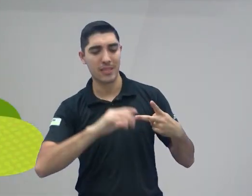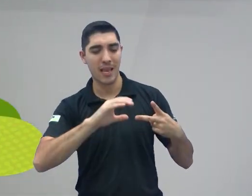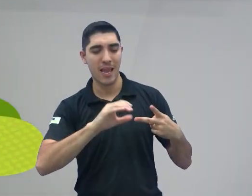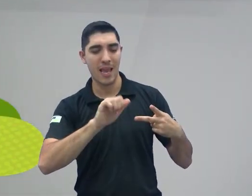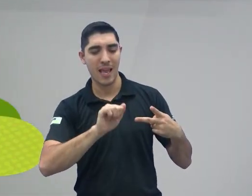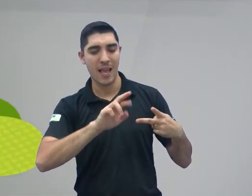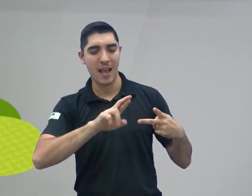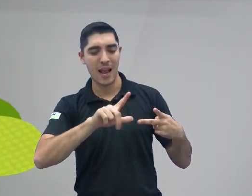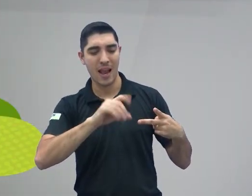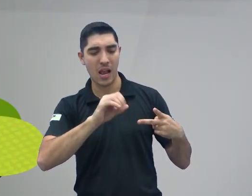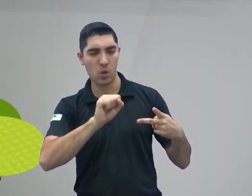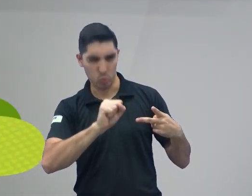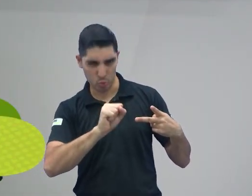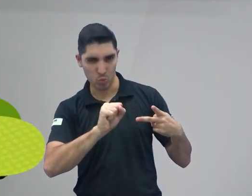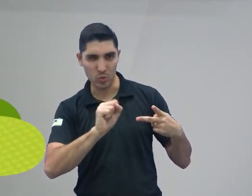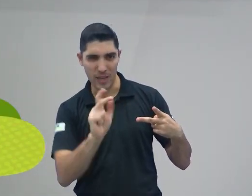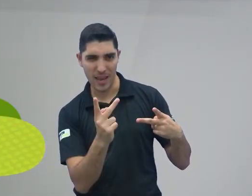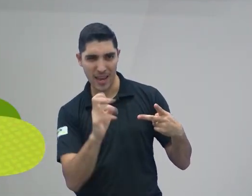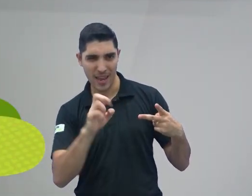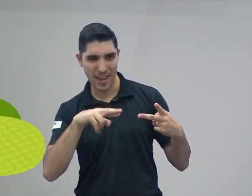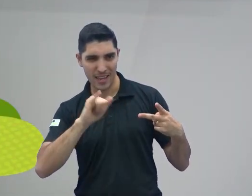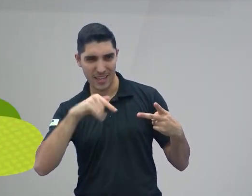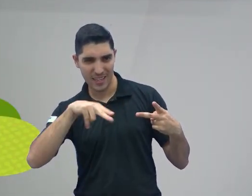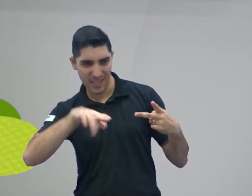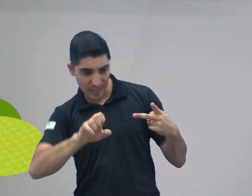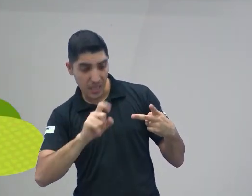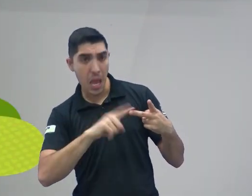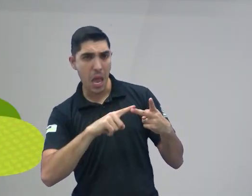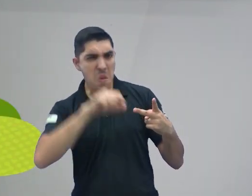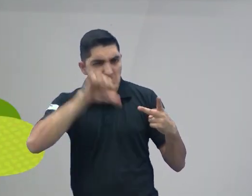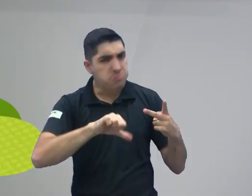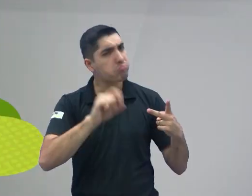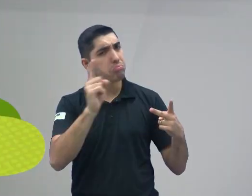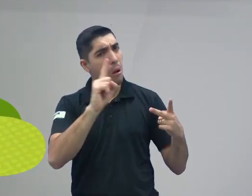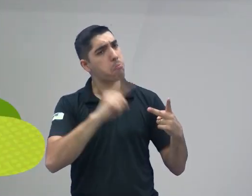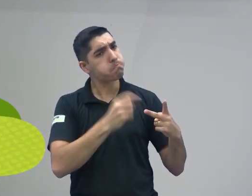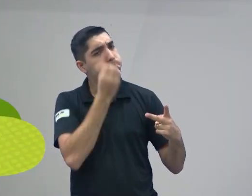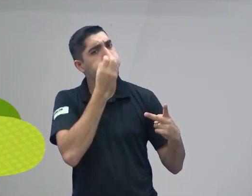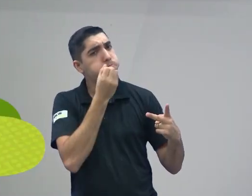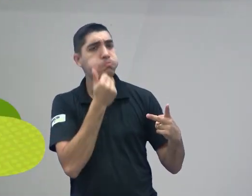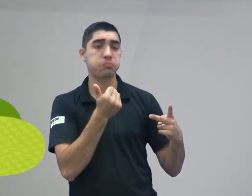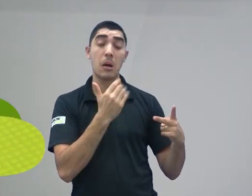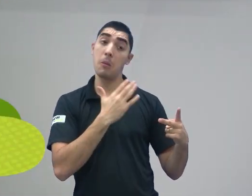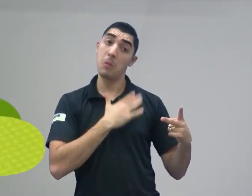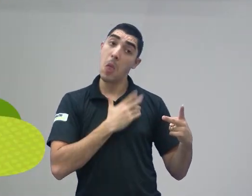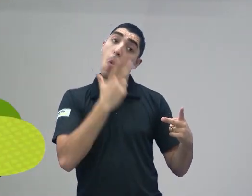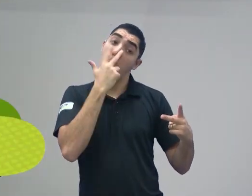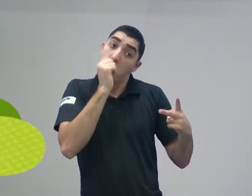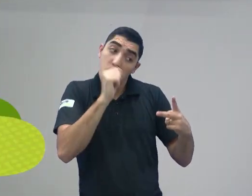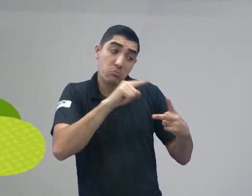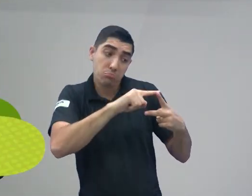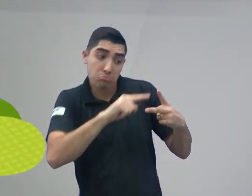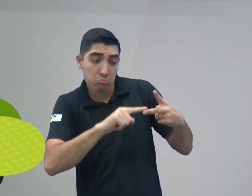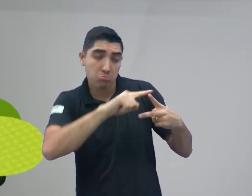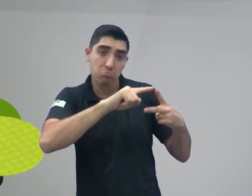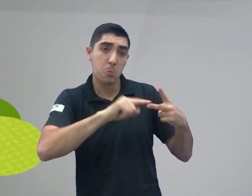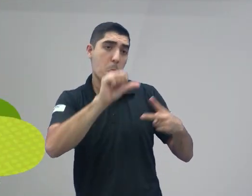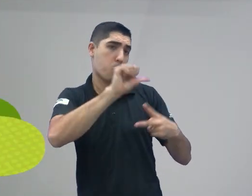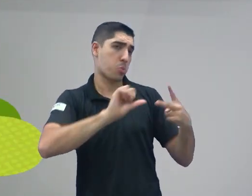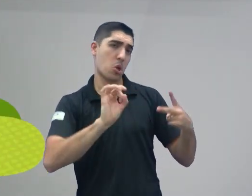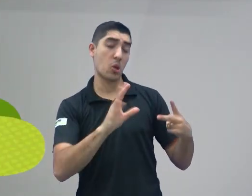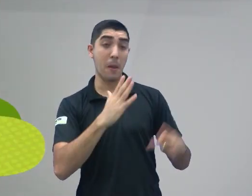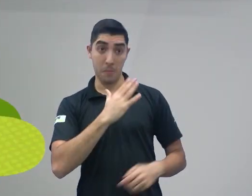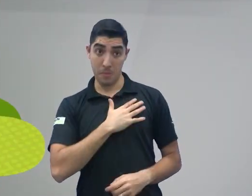das piores, inclusive talvez ele tenha sido um dos únicos destaques do time. Acho que talvez essa seja a última mudança. Se fosse por questão de minha